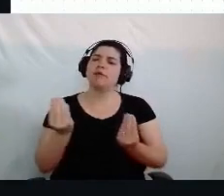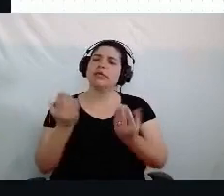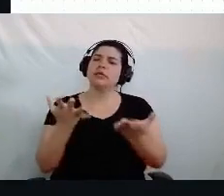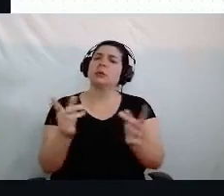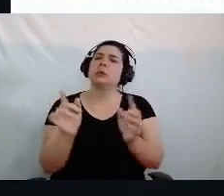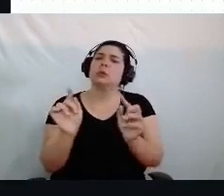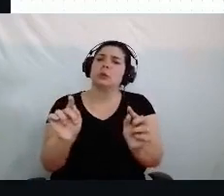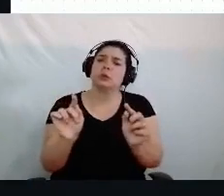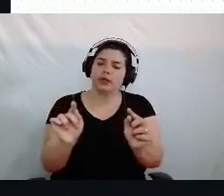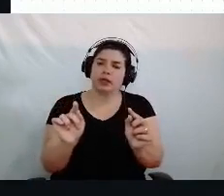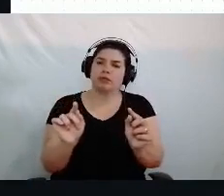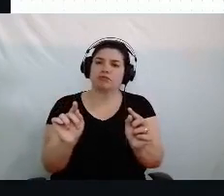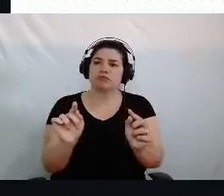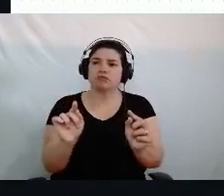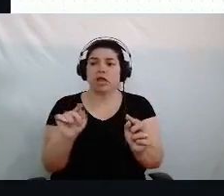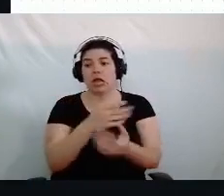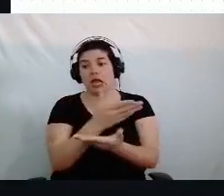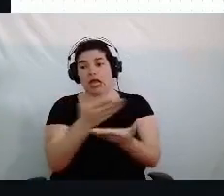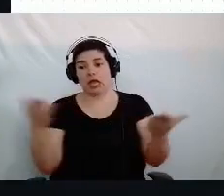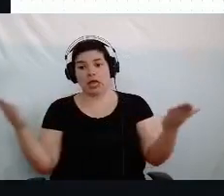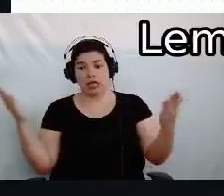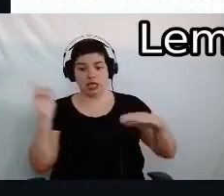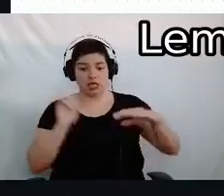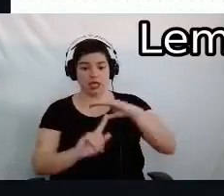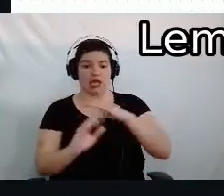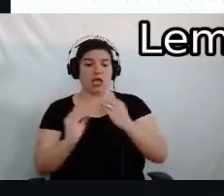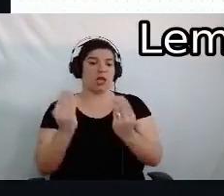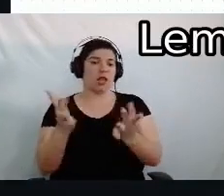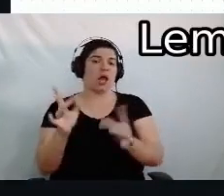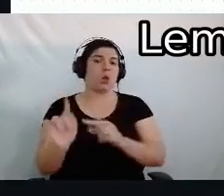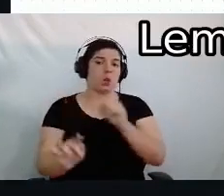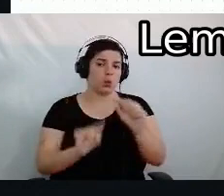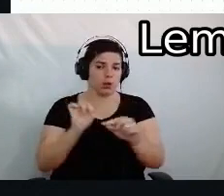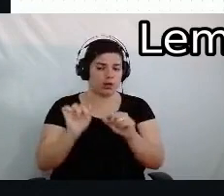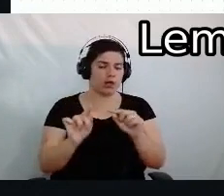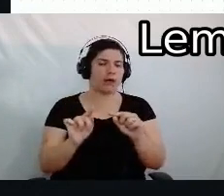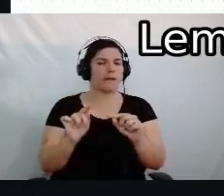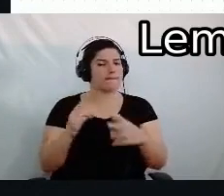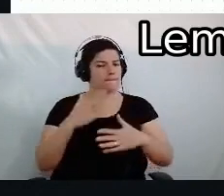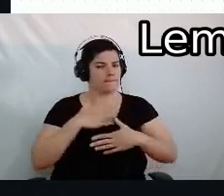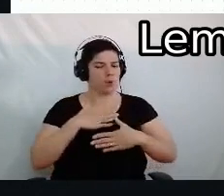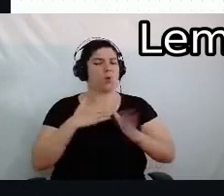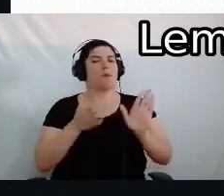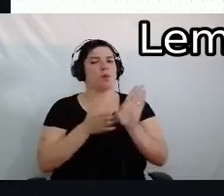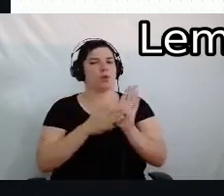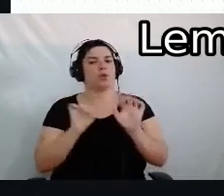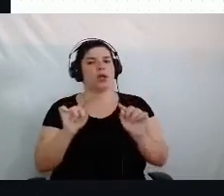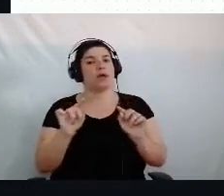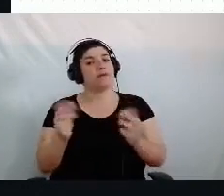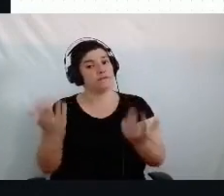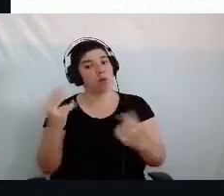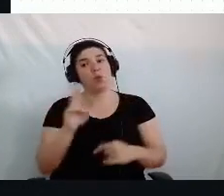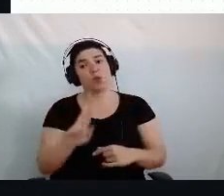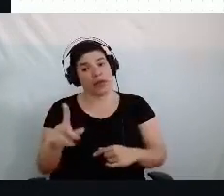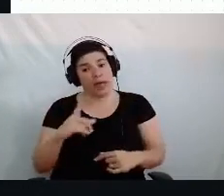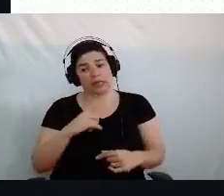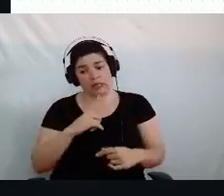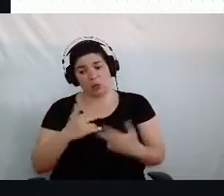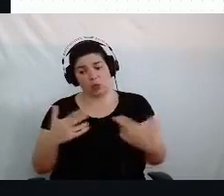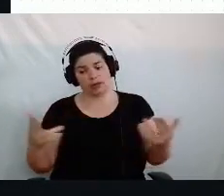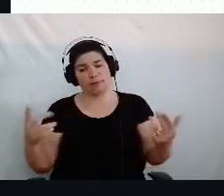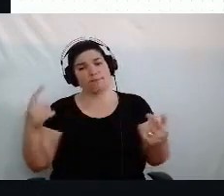O que os nossos clientes iam receber? Lembrem-se que a minha proposta era, vamos usar o que temos. Sacamos um mapa